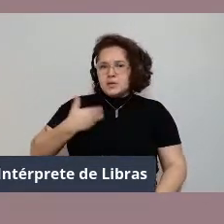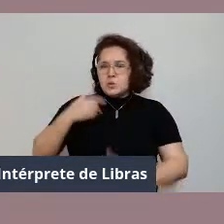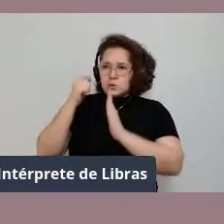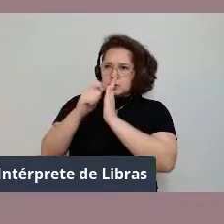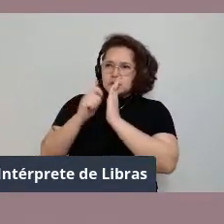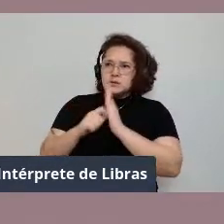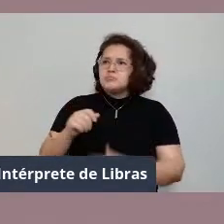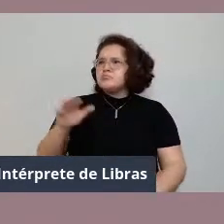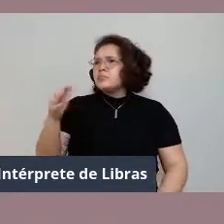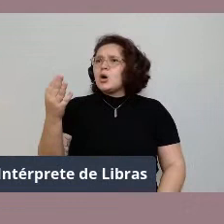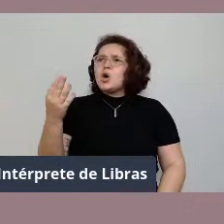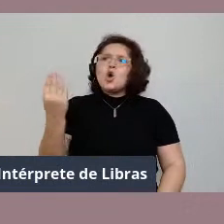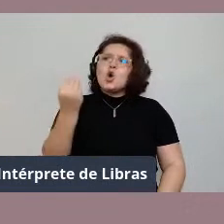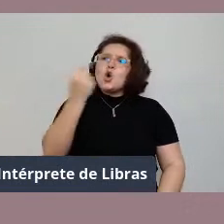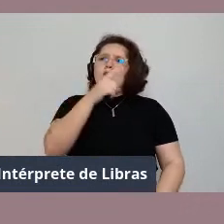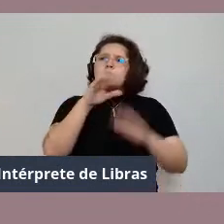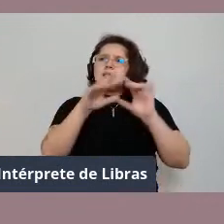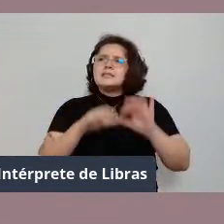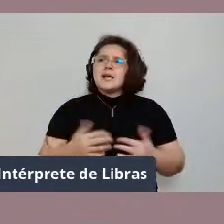é que se escreve?